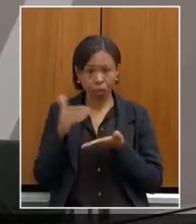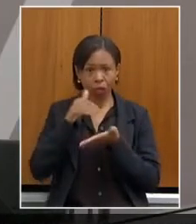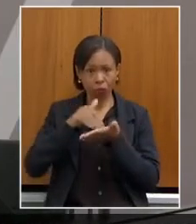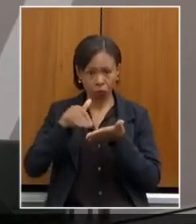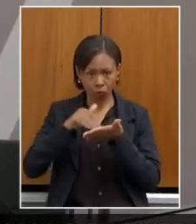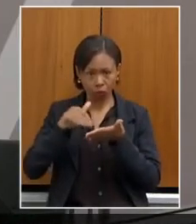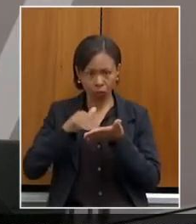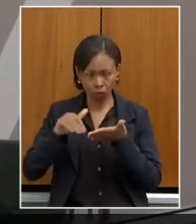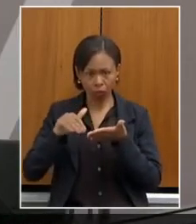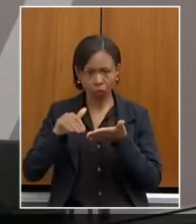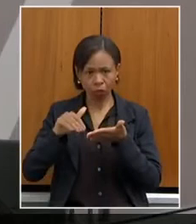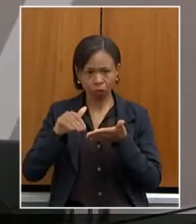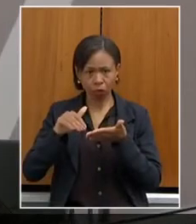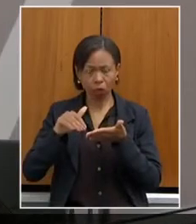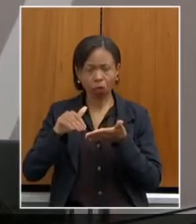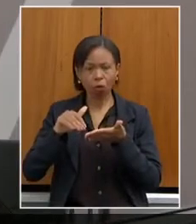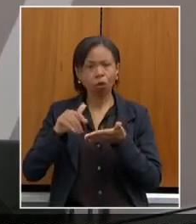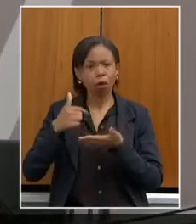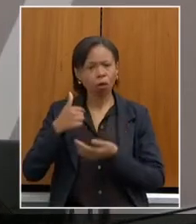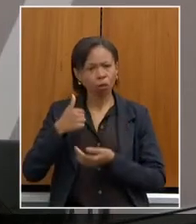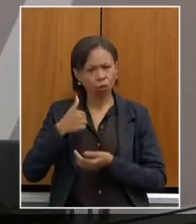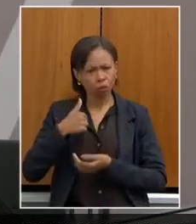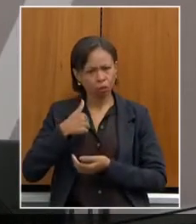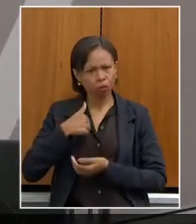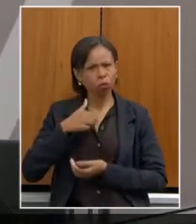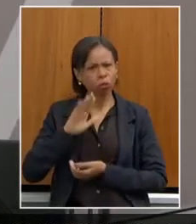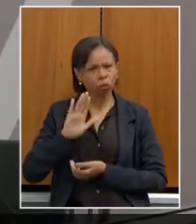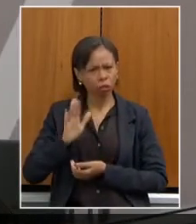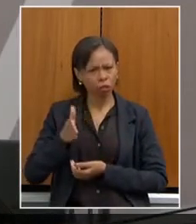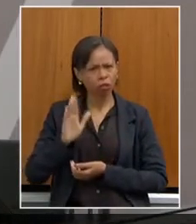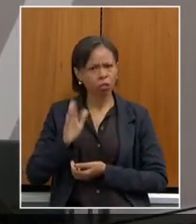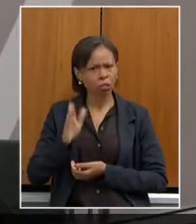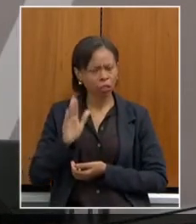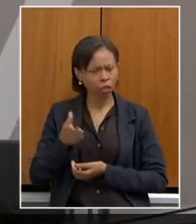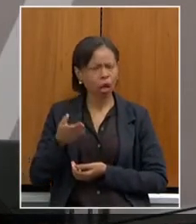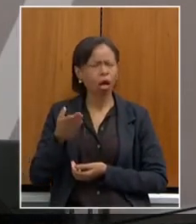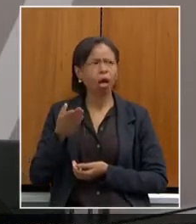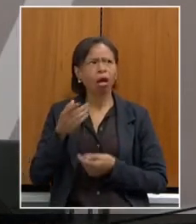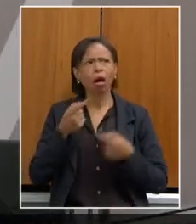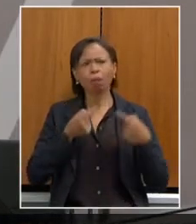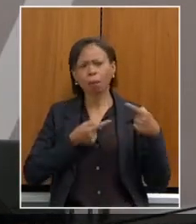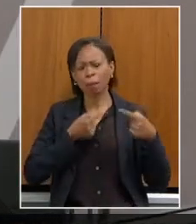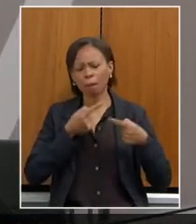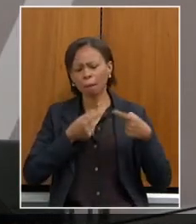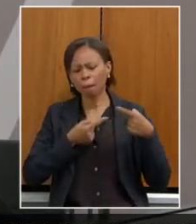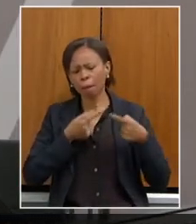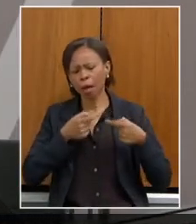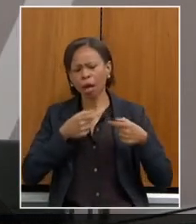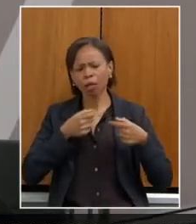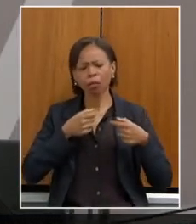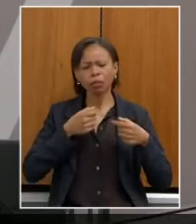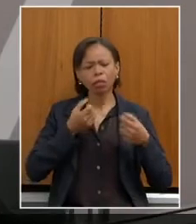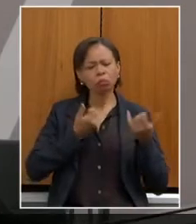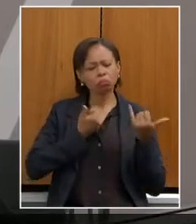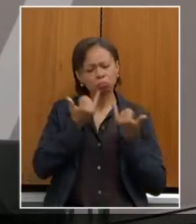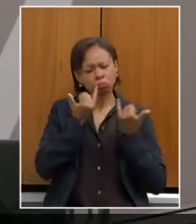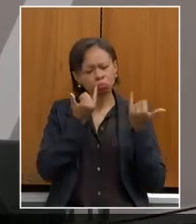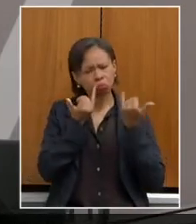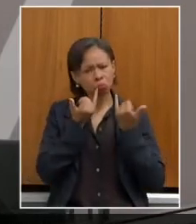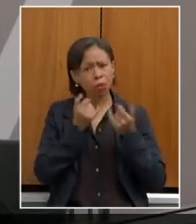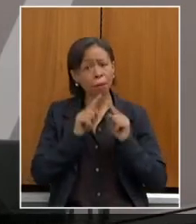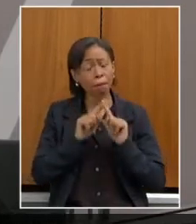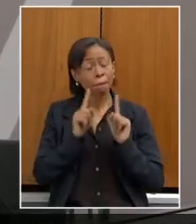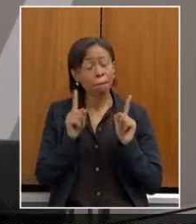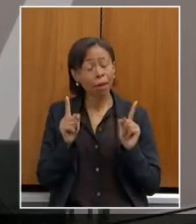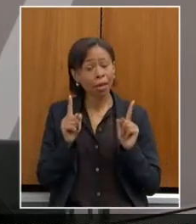até já foi já foi bastante já foi até debatido e até informado mas reforçando